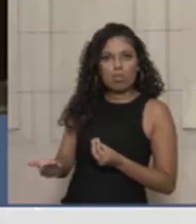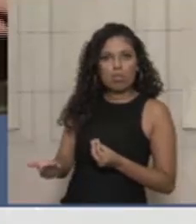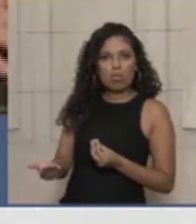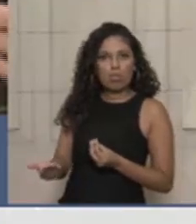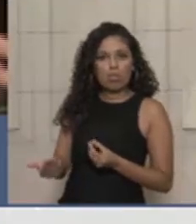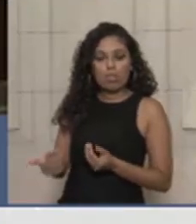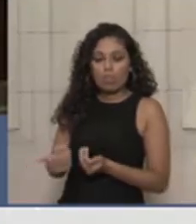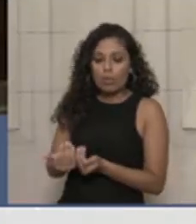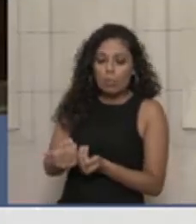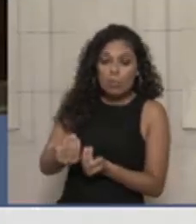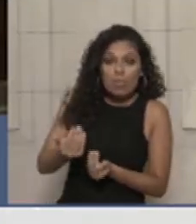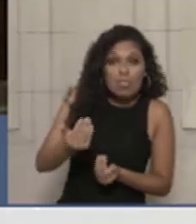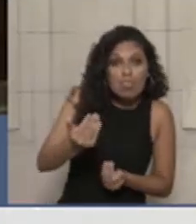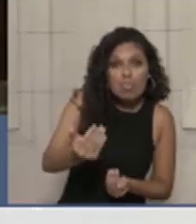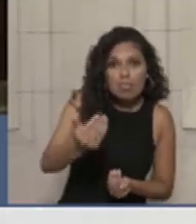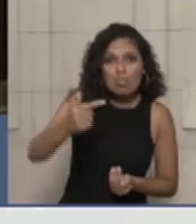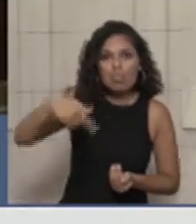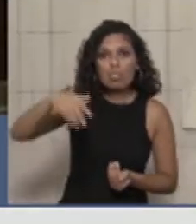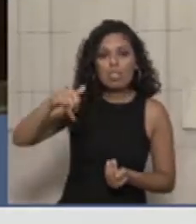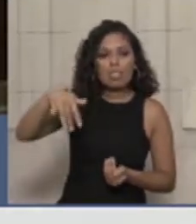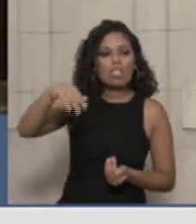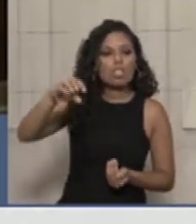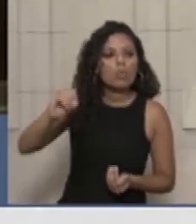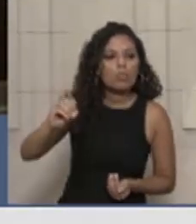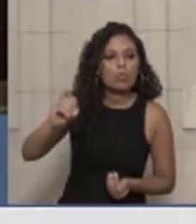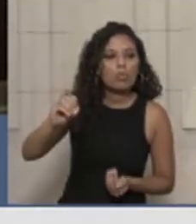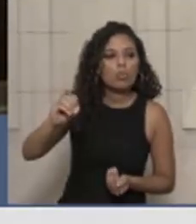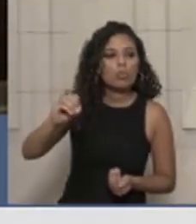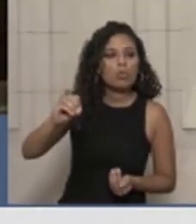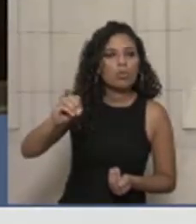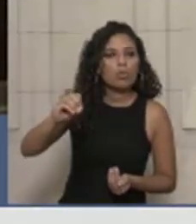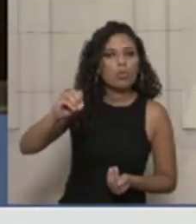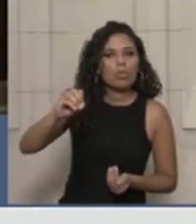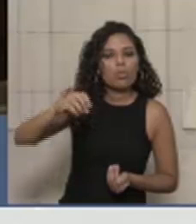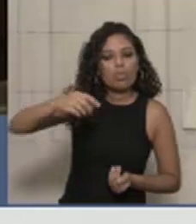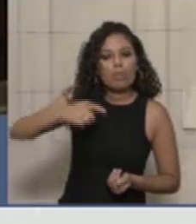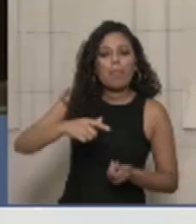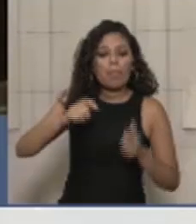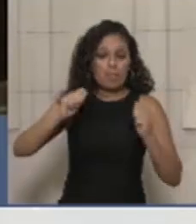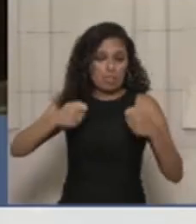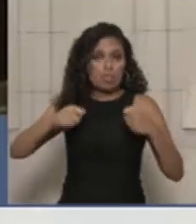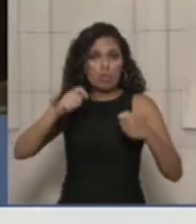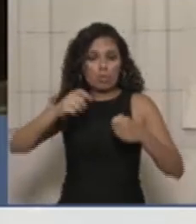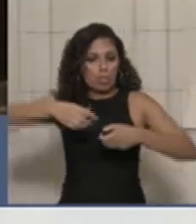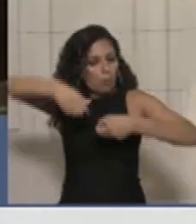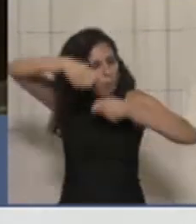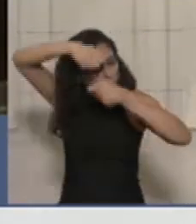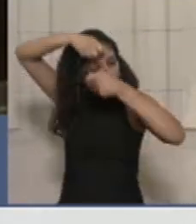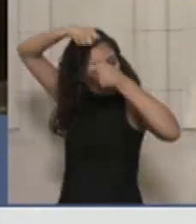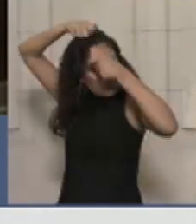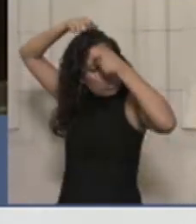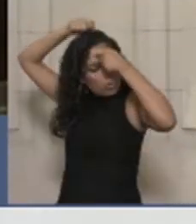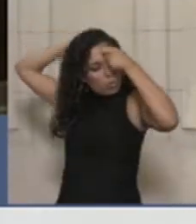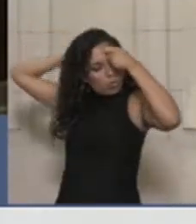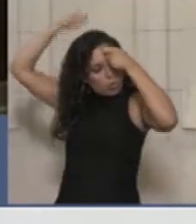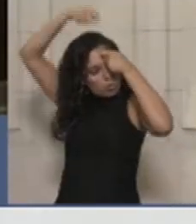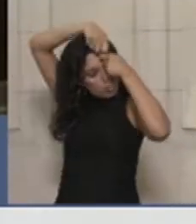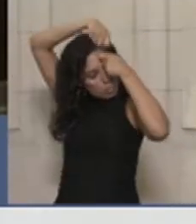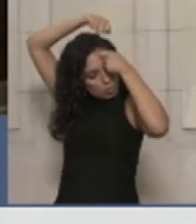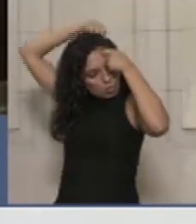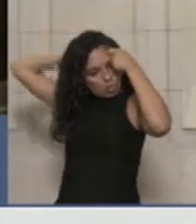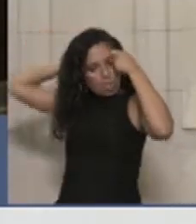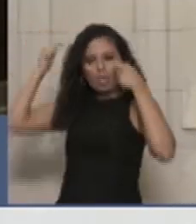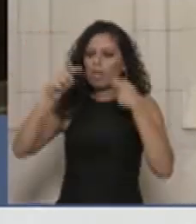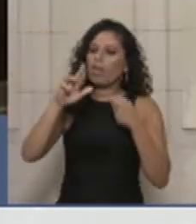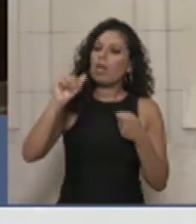a quimio, lá depois da primeira semana, raspar a cabeça e colocar a